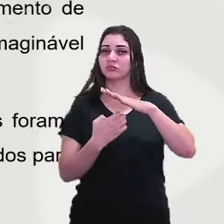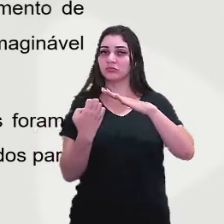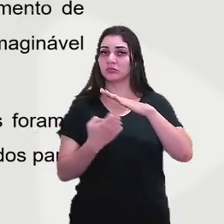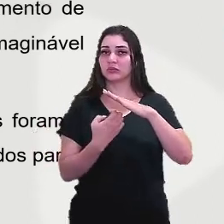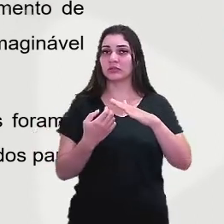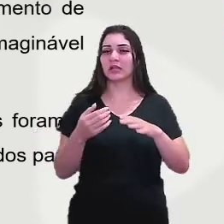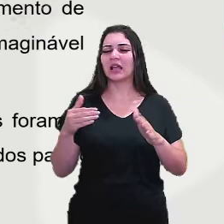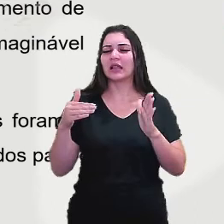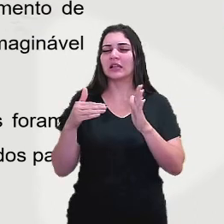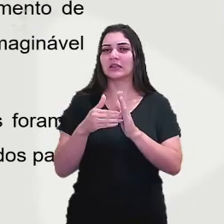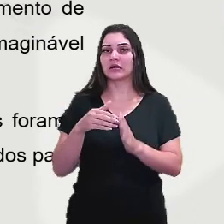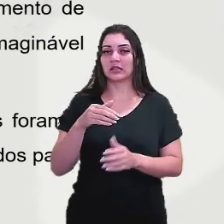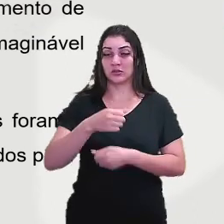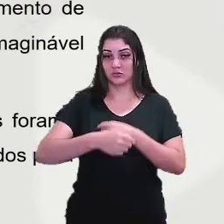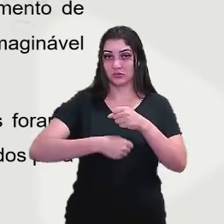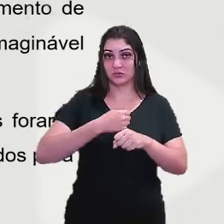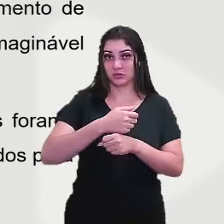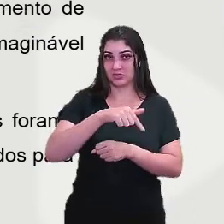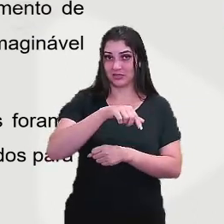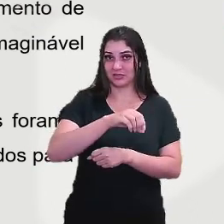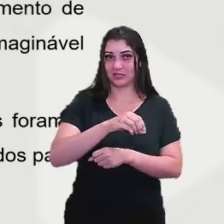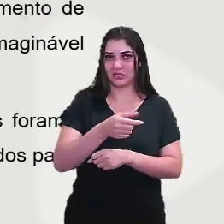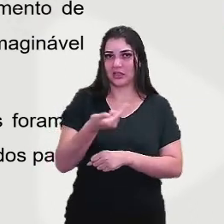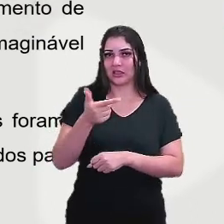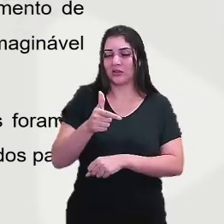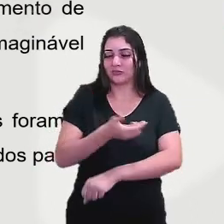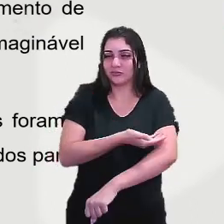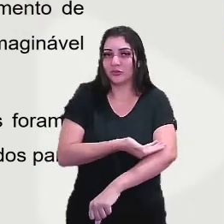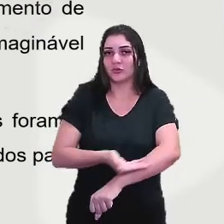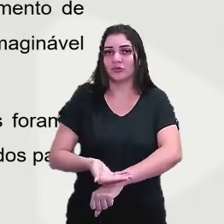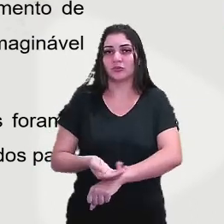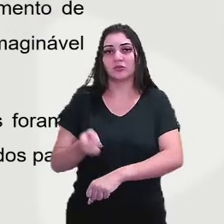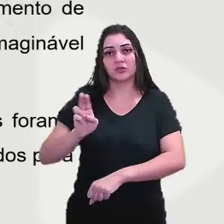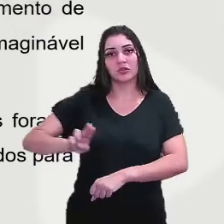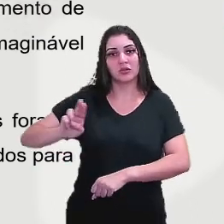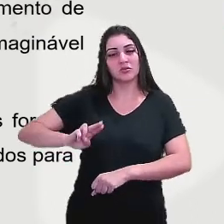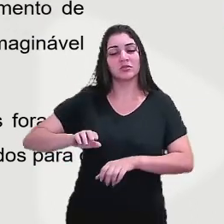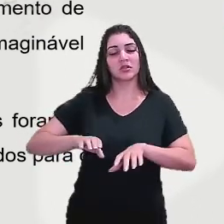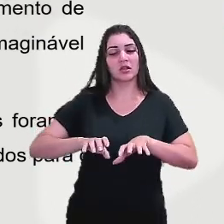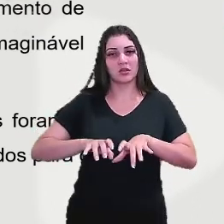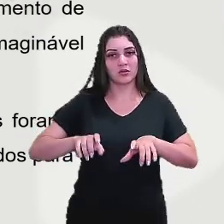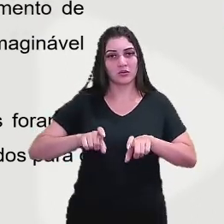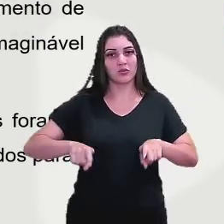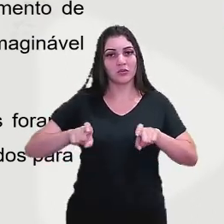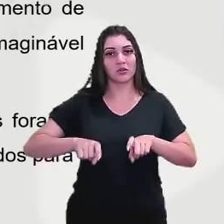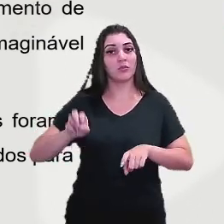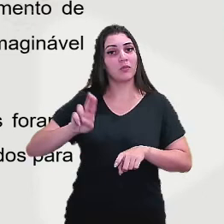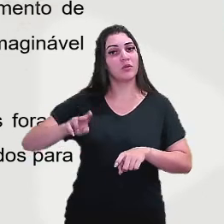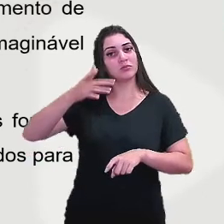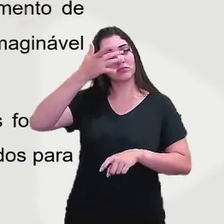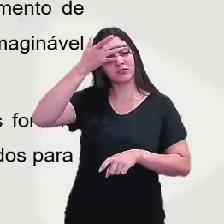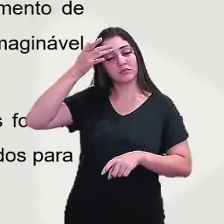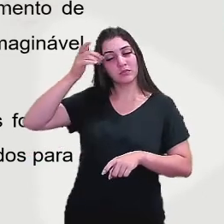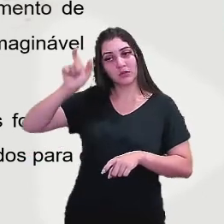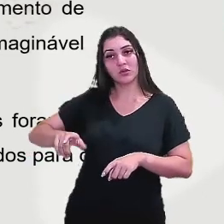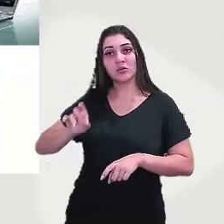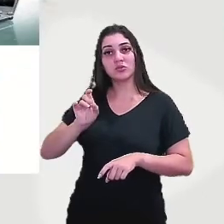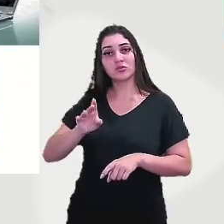costume de utilizar computadores para uso pessoal, isso era para uso empresarial.